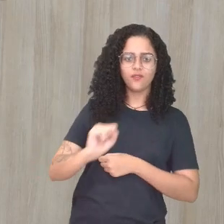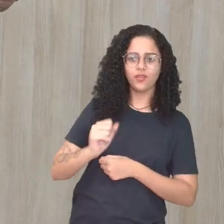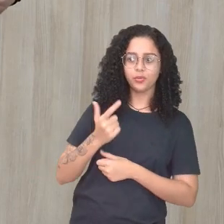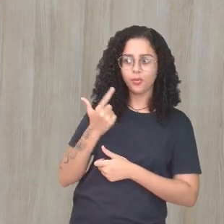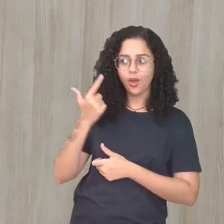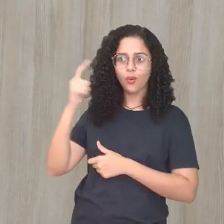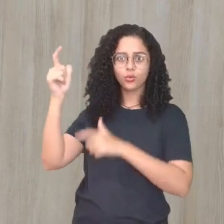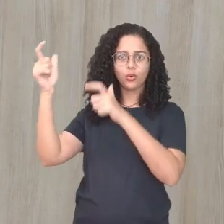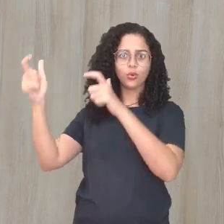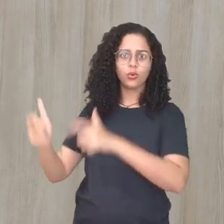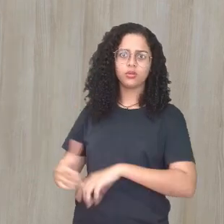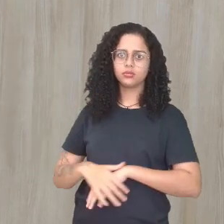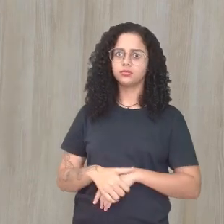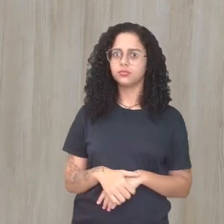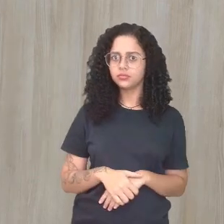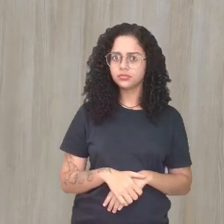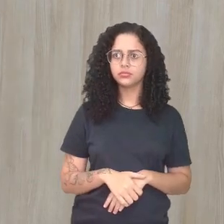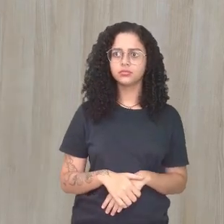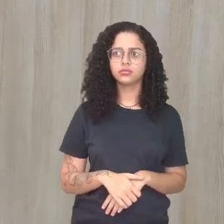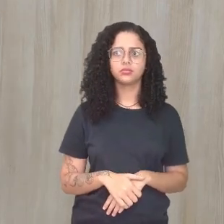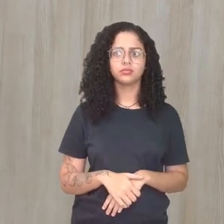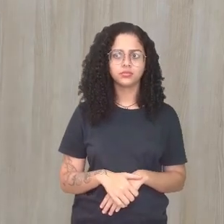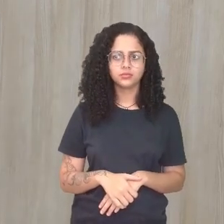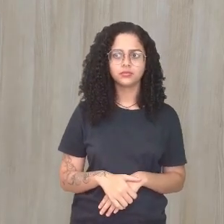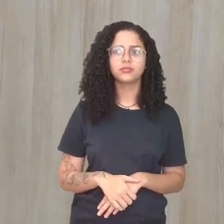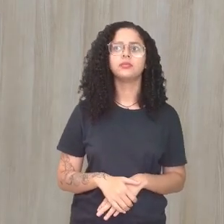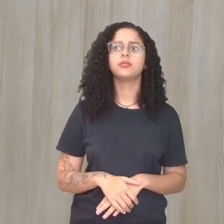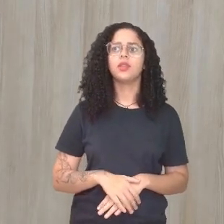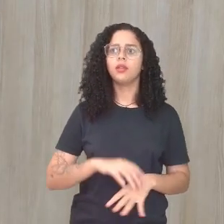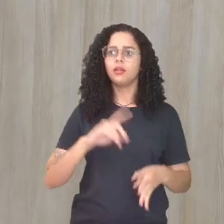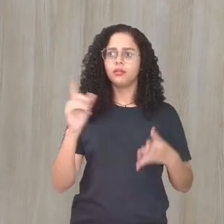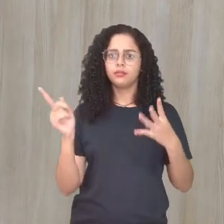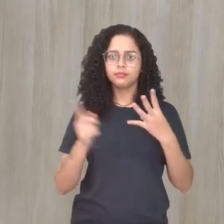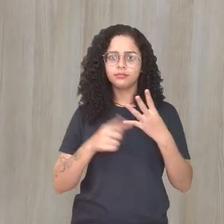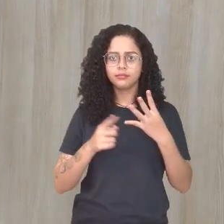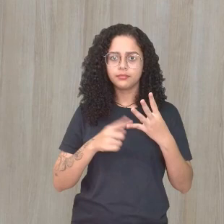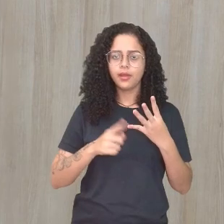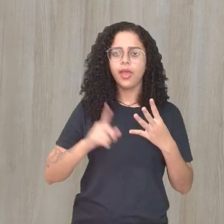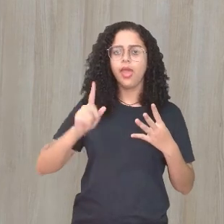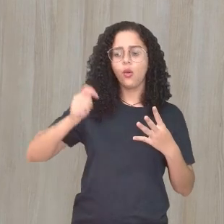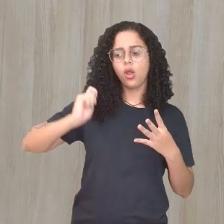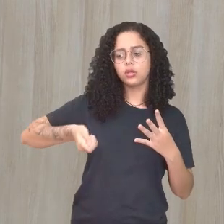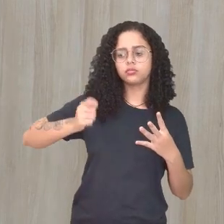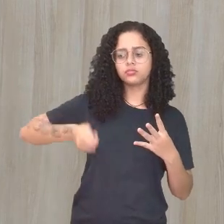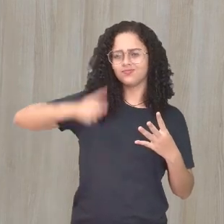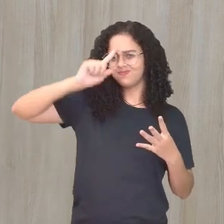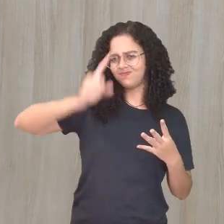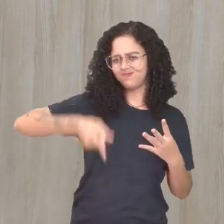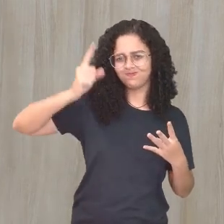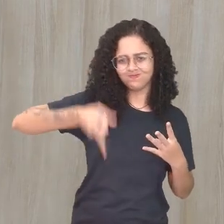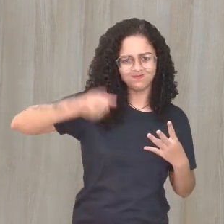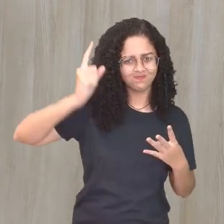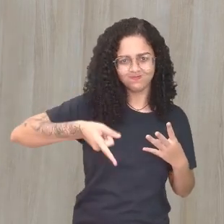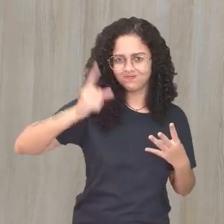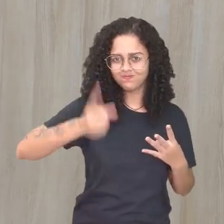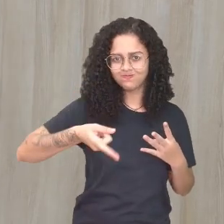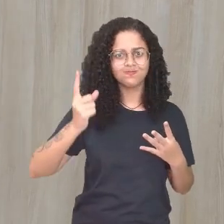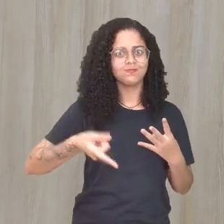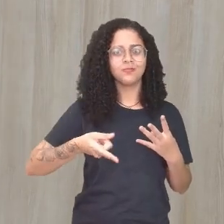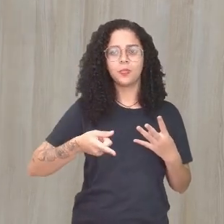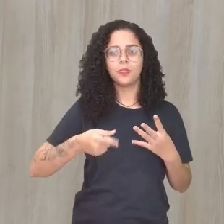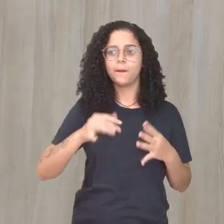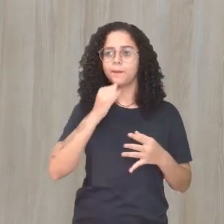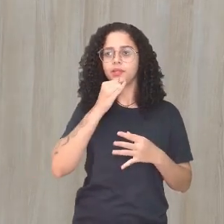outros territórios, né? Por tabela, eram regimes extremamente autoritários, onde